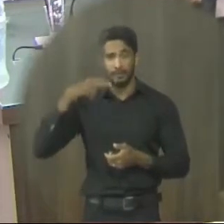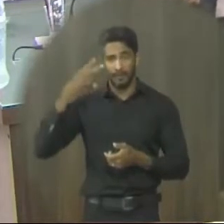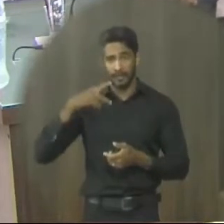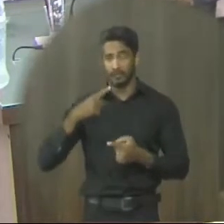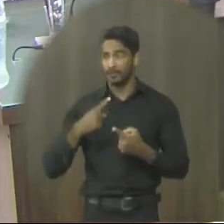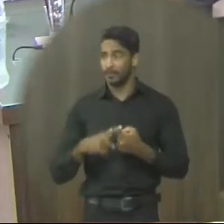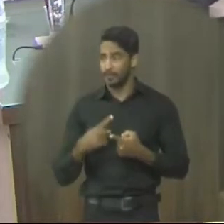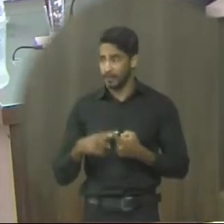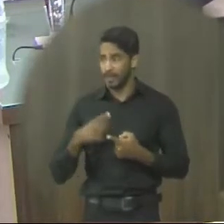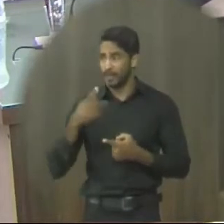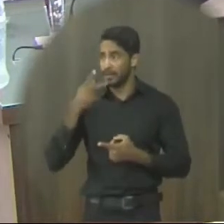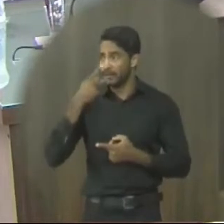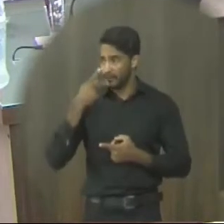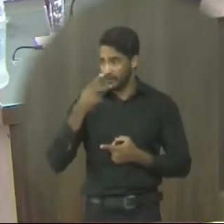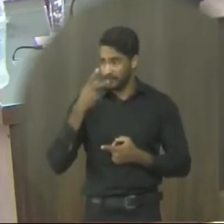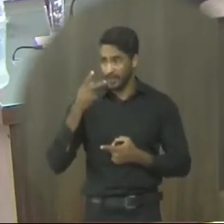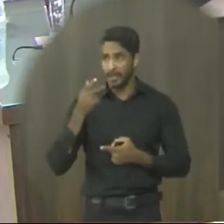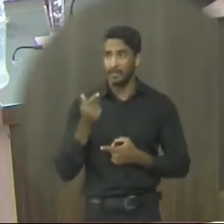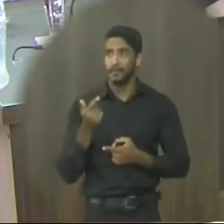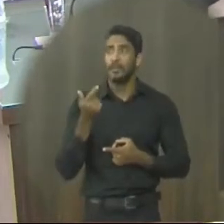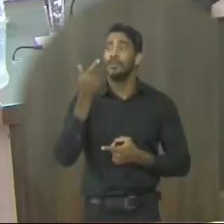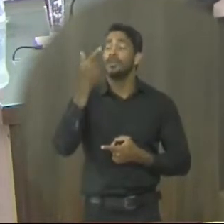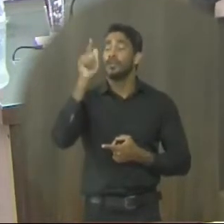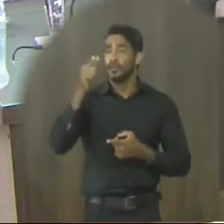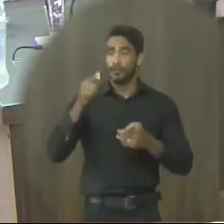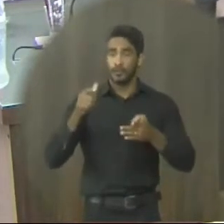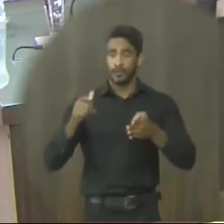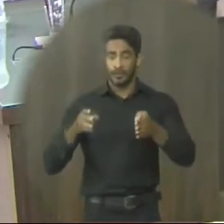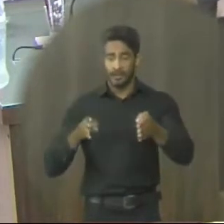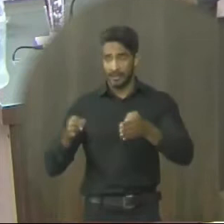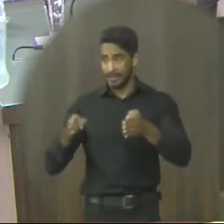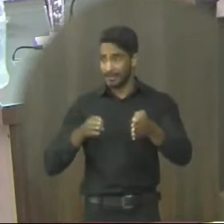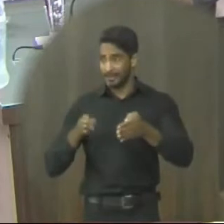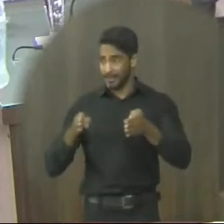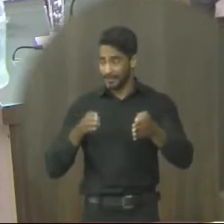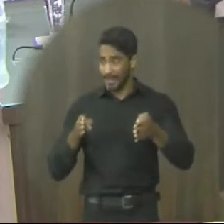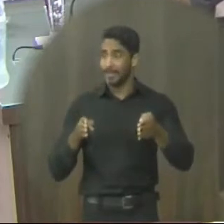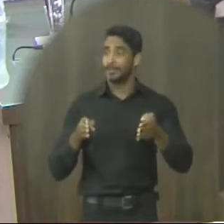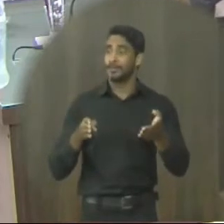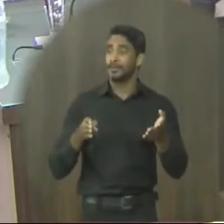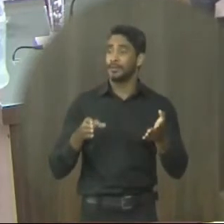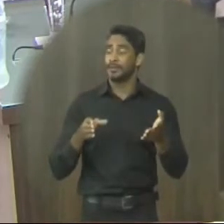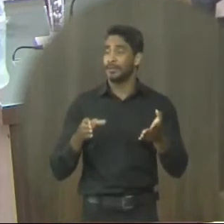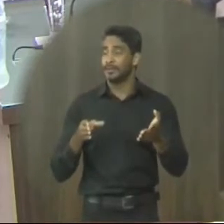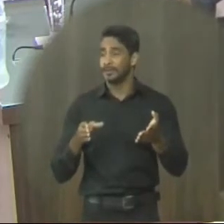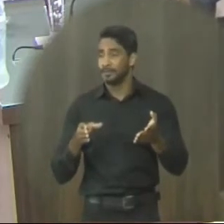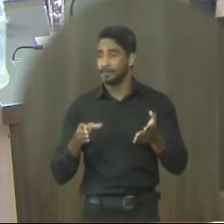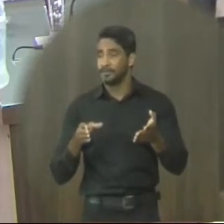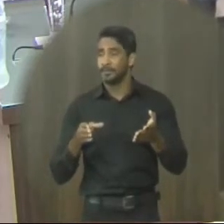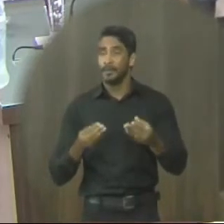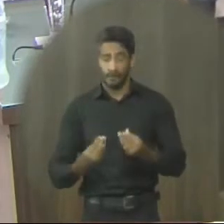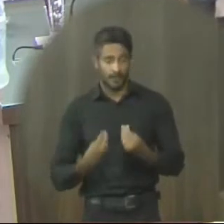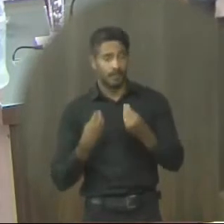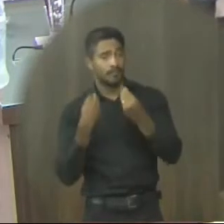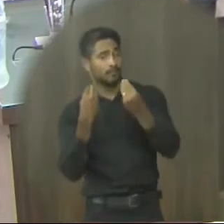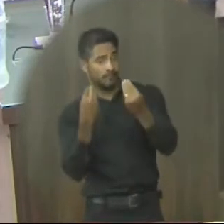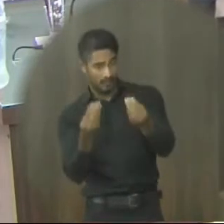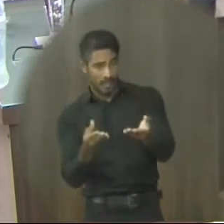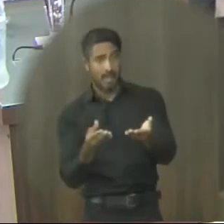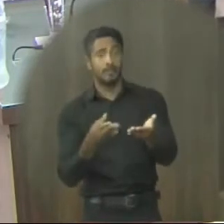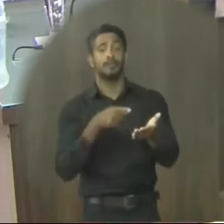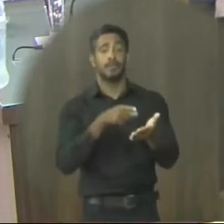porque foi dito que em outros mandatos foram concedidos essas certidões de forma